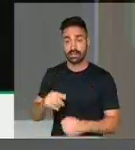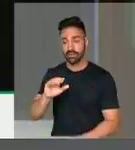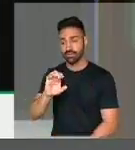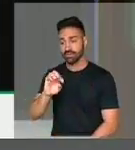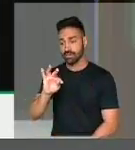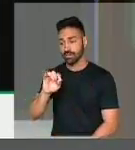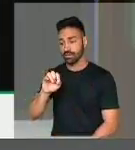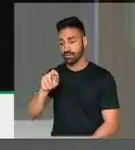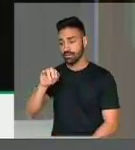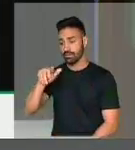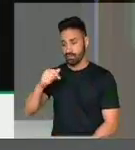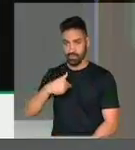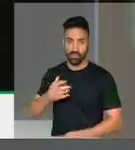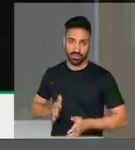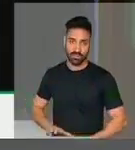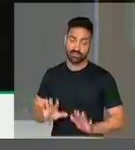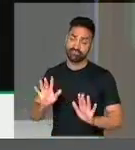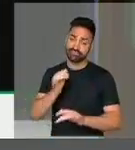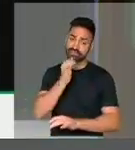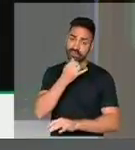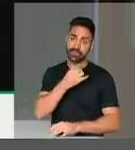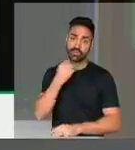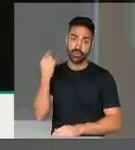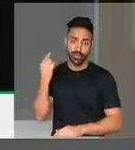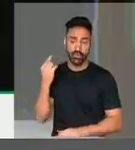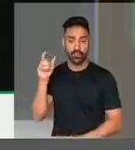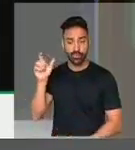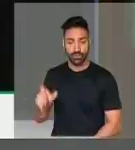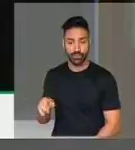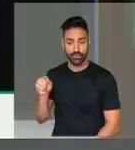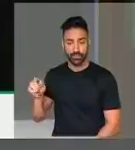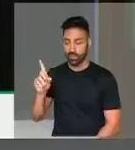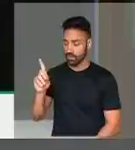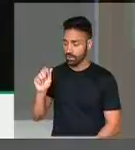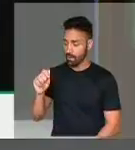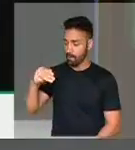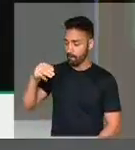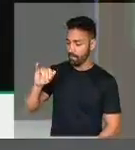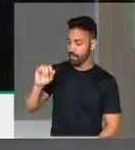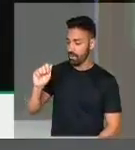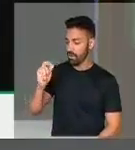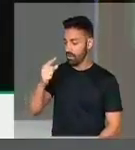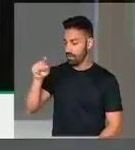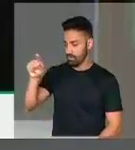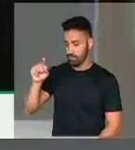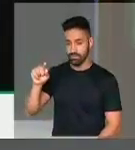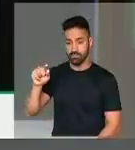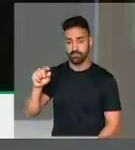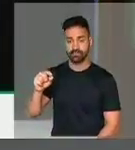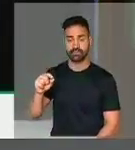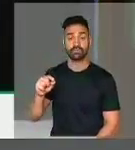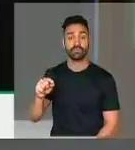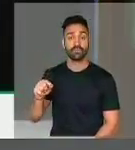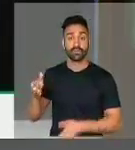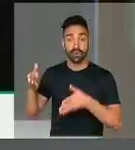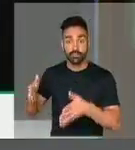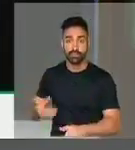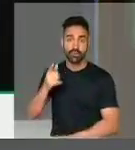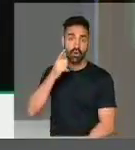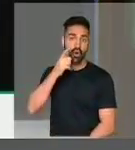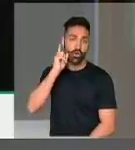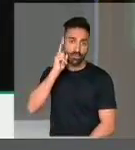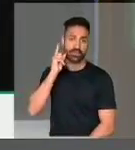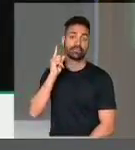município que nasci, e lamentavelmente faleceu o Damião Mariano. Seu sepultamento foi